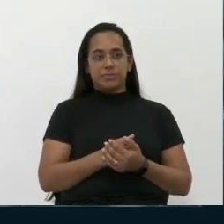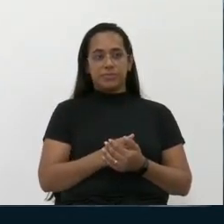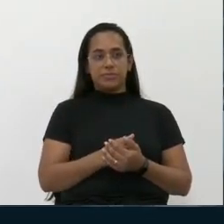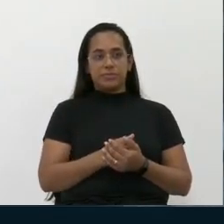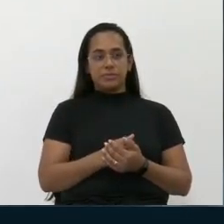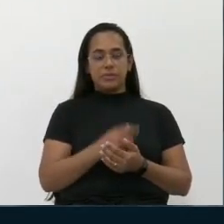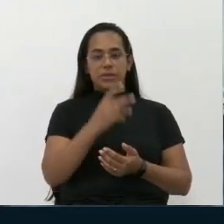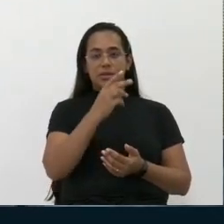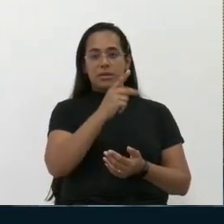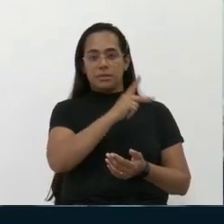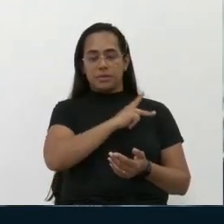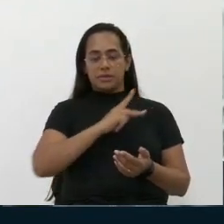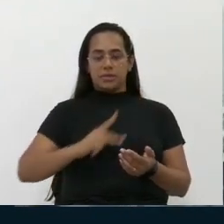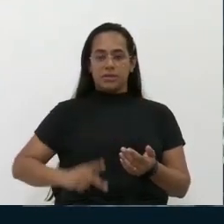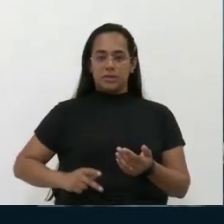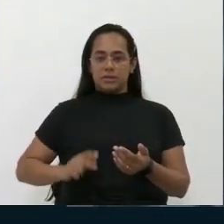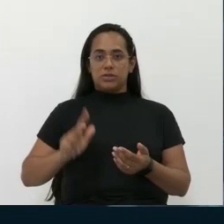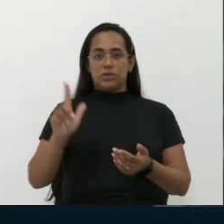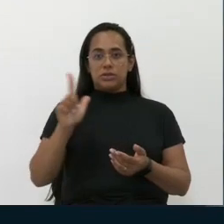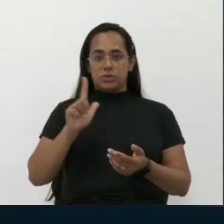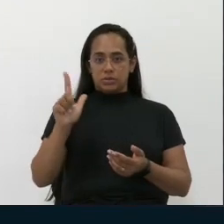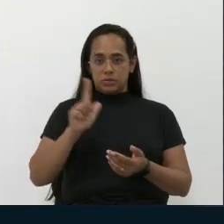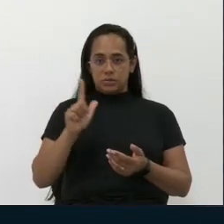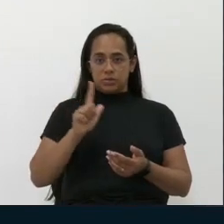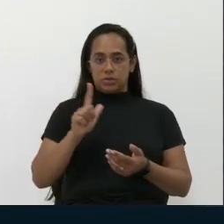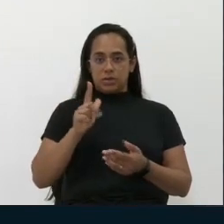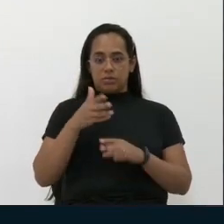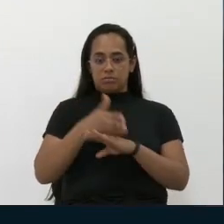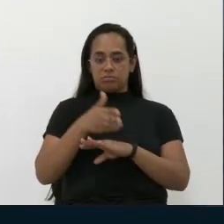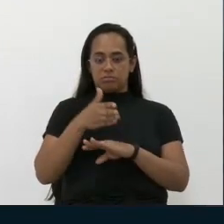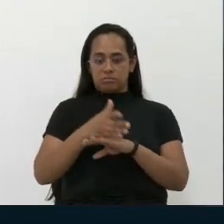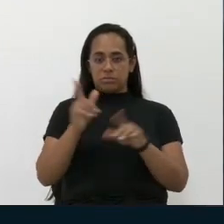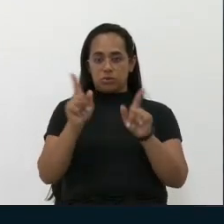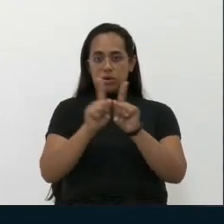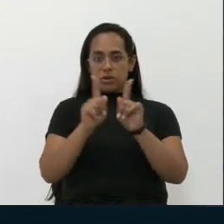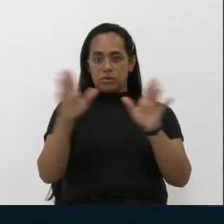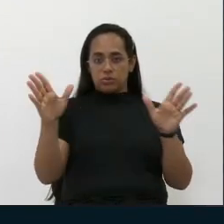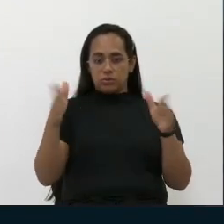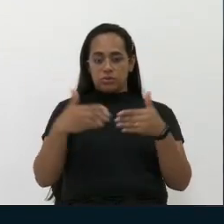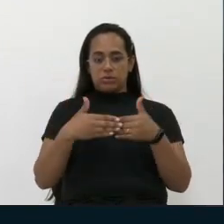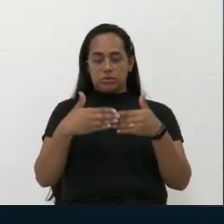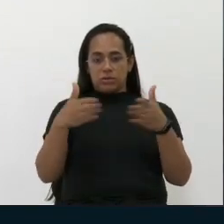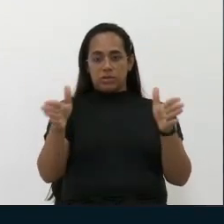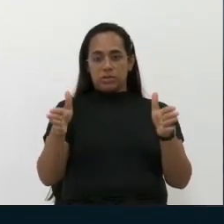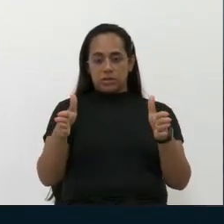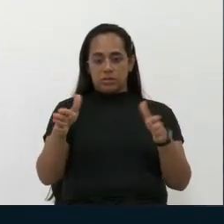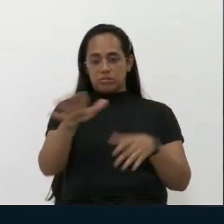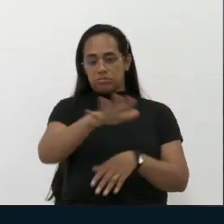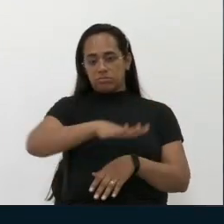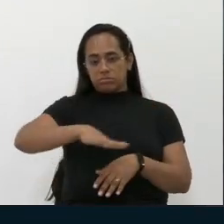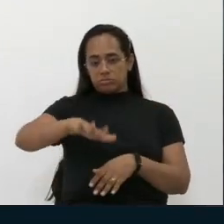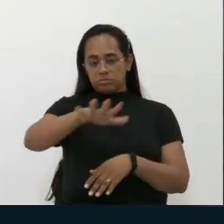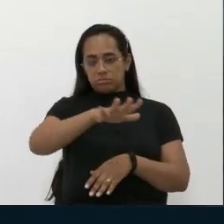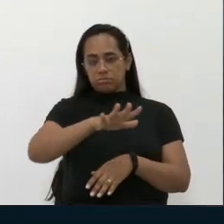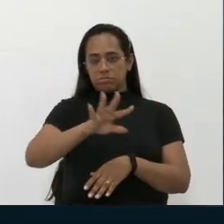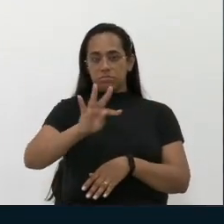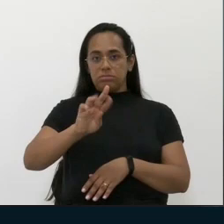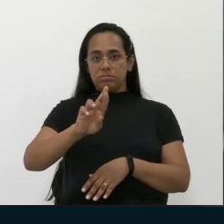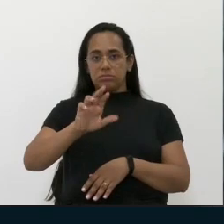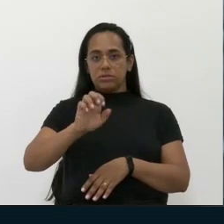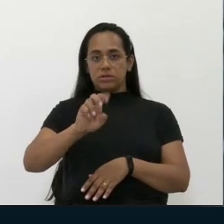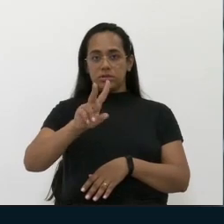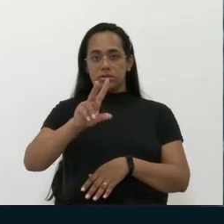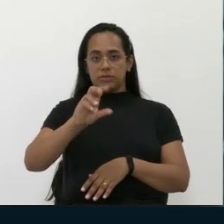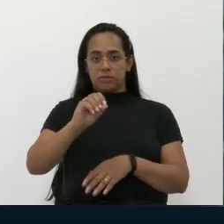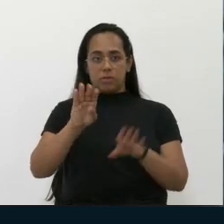essa inauguração do Trevo de Bonsesso, convidar todos os vereadores. É uma agenda articulada pelo deputado